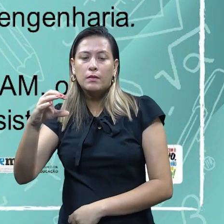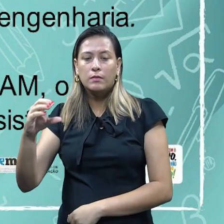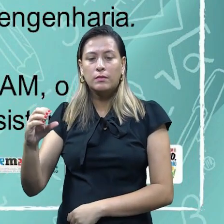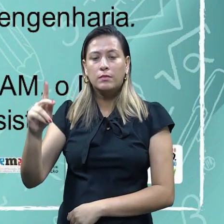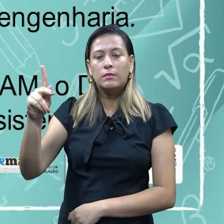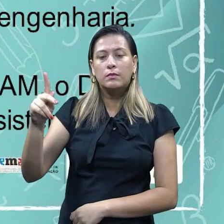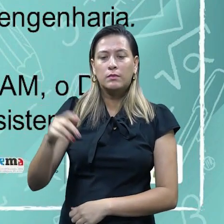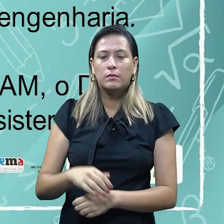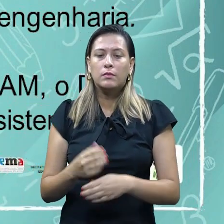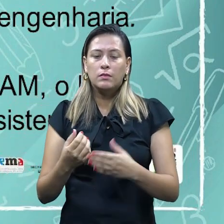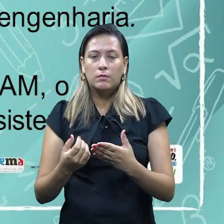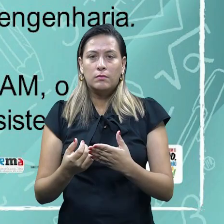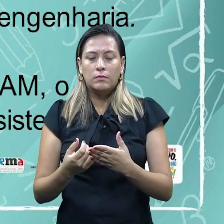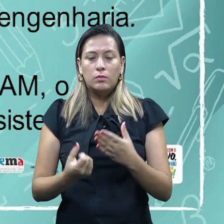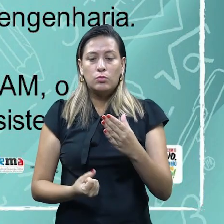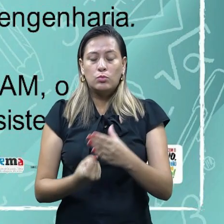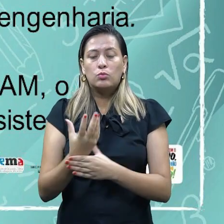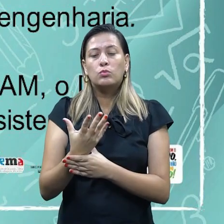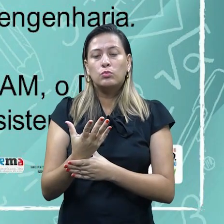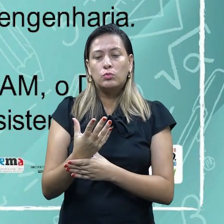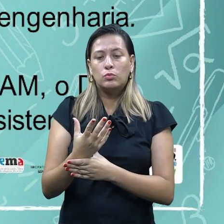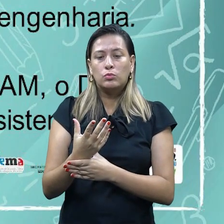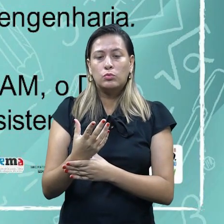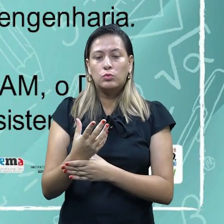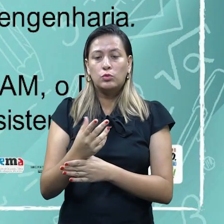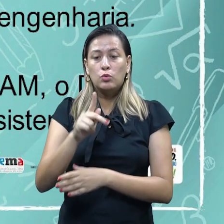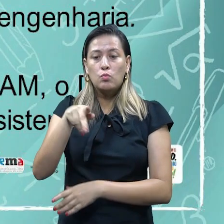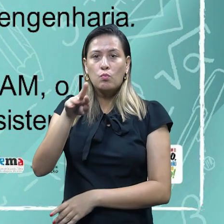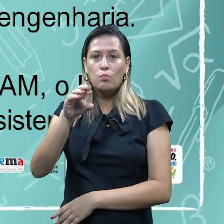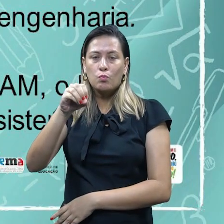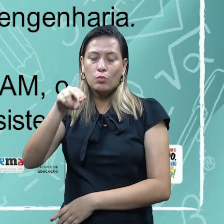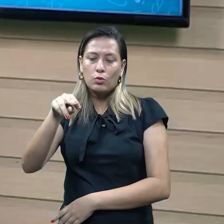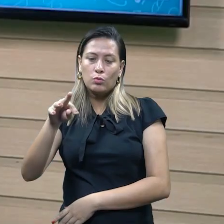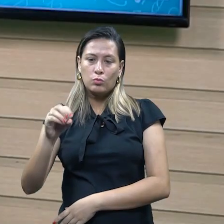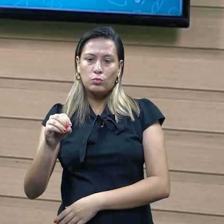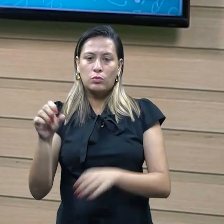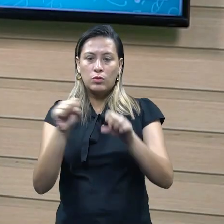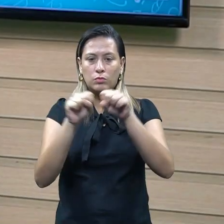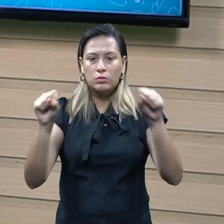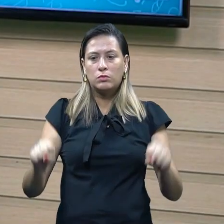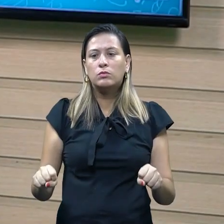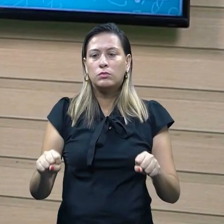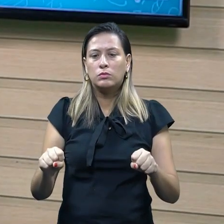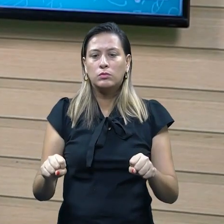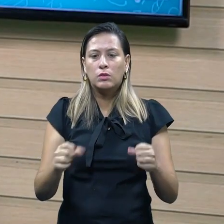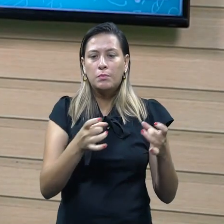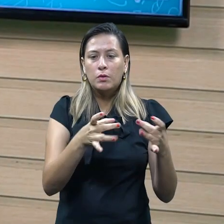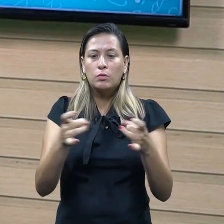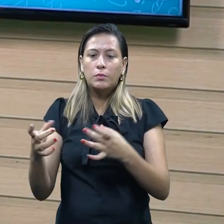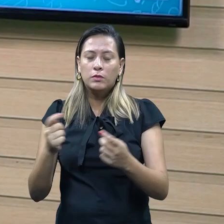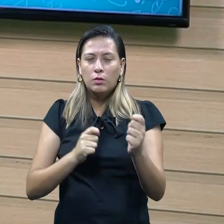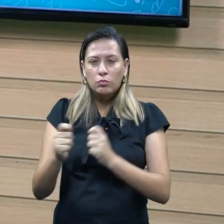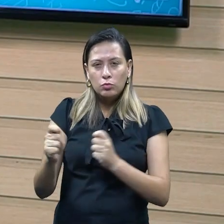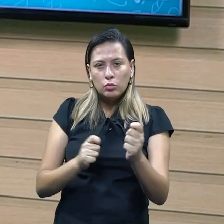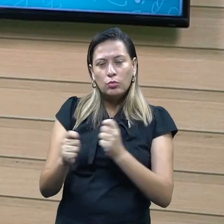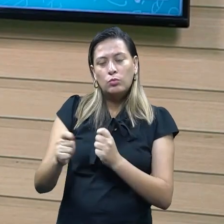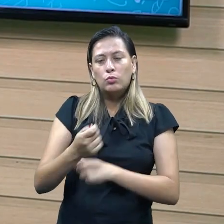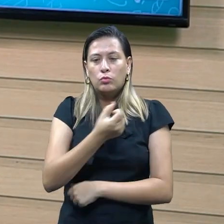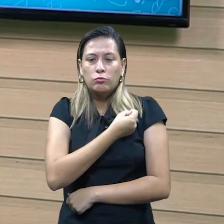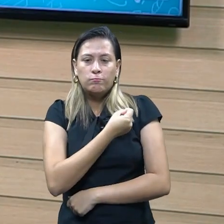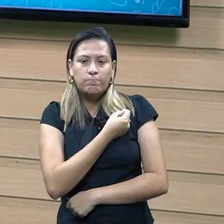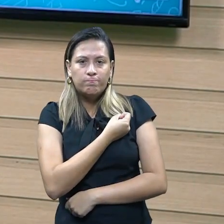Pronto, primeiro sistema comercial de controle numérico. Em 1957 ainda